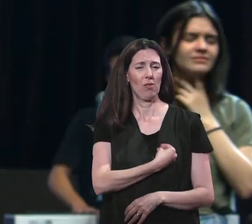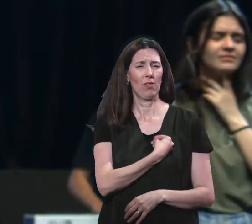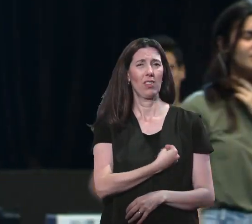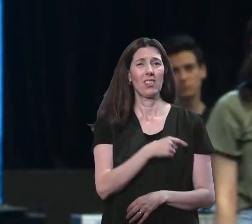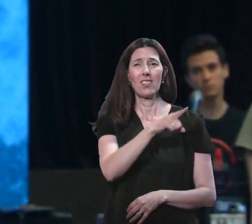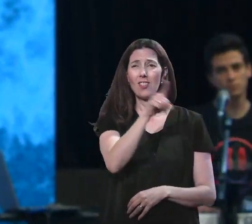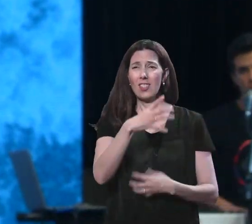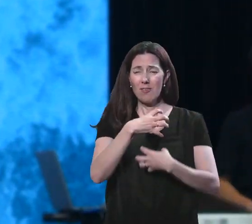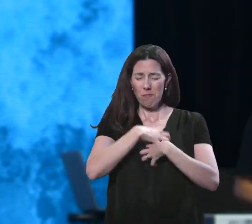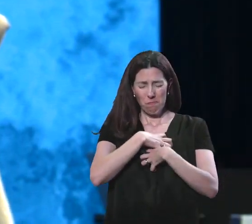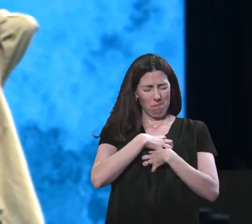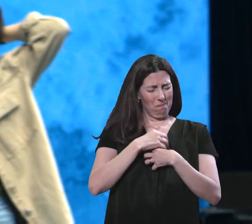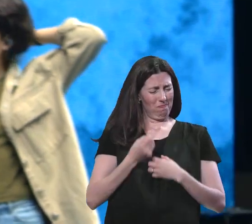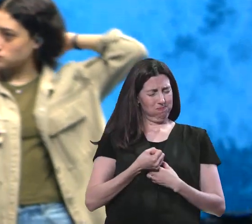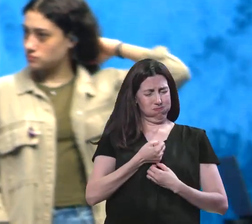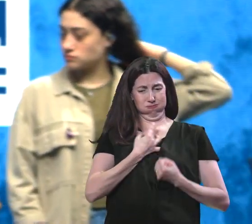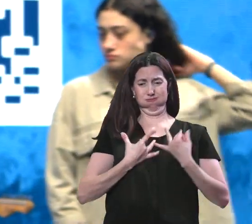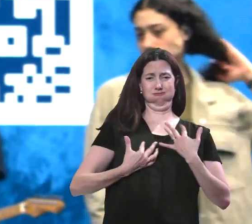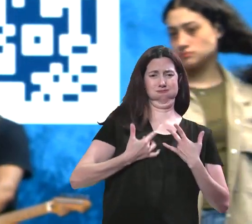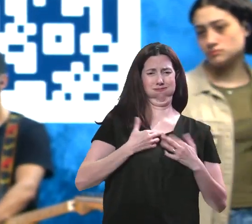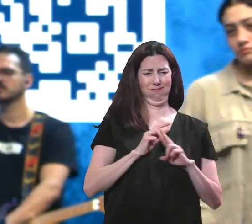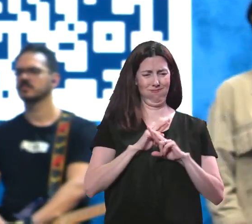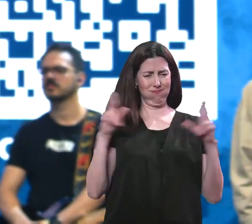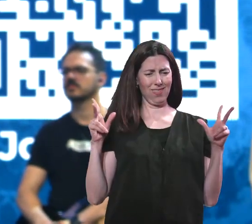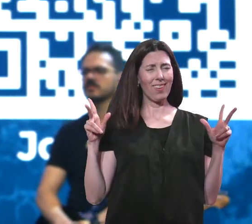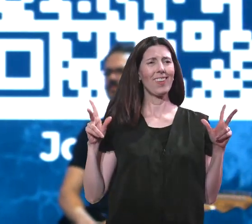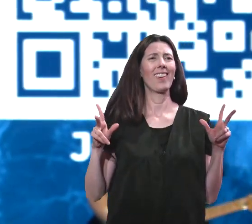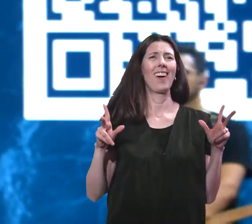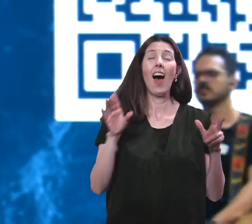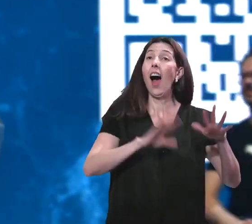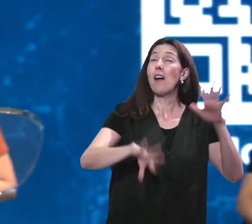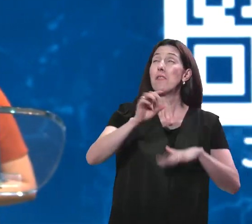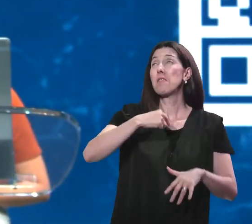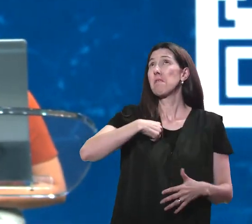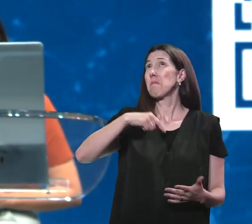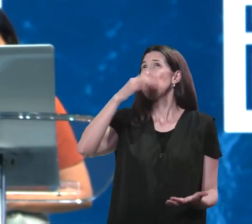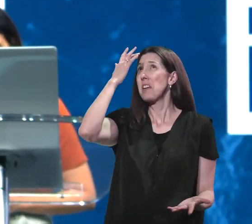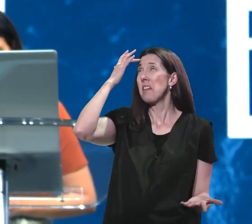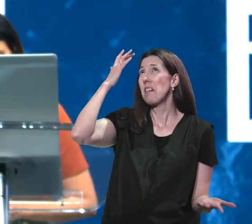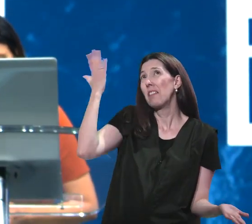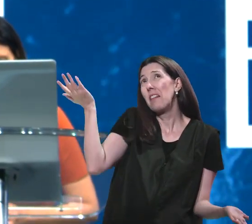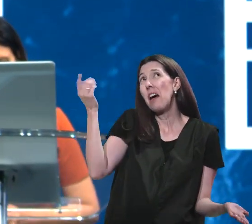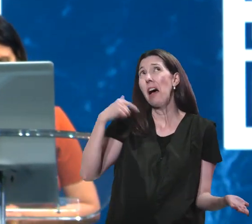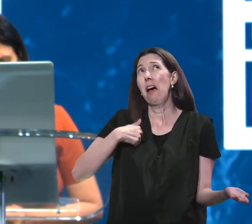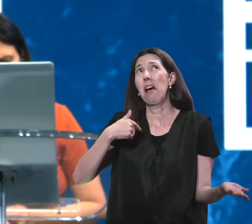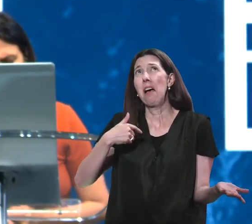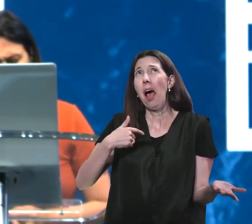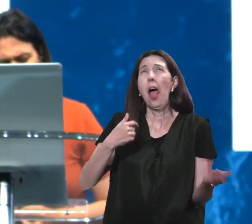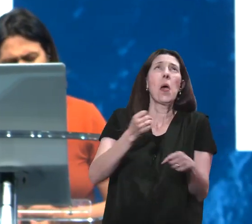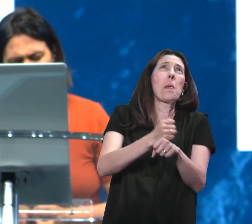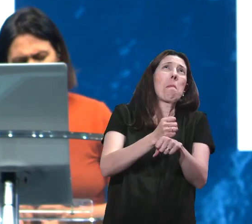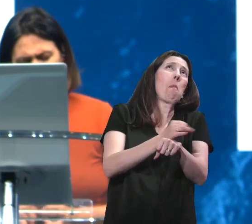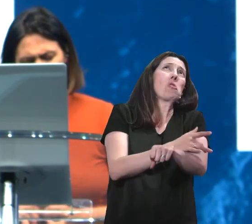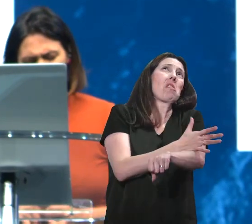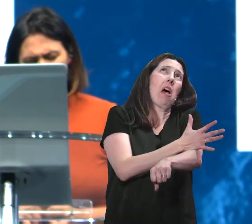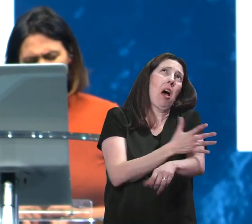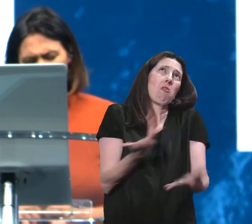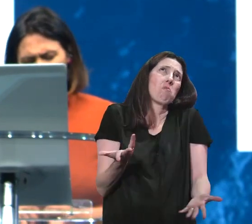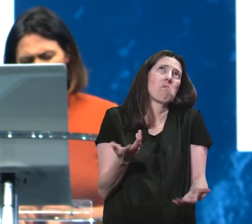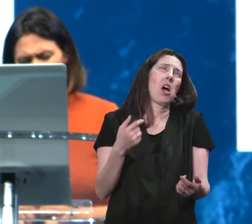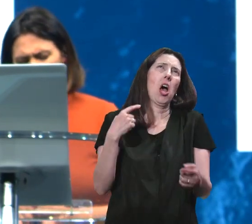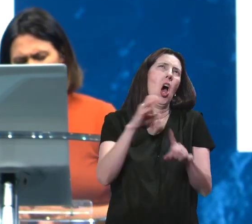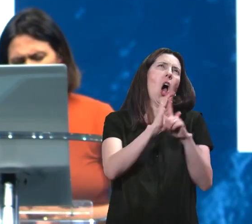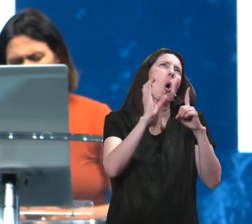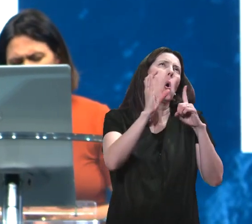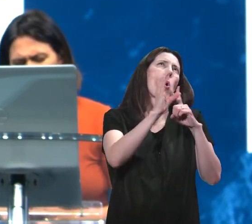algo dentro de você. E talvez, se você é racional, você pode estar se perguntando: isso é emoções, é um culto